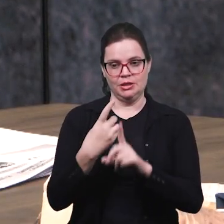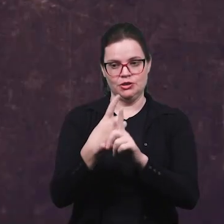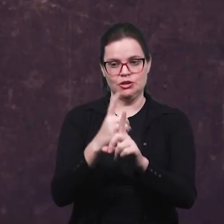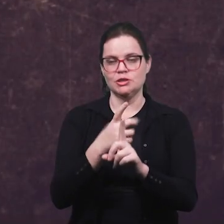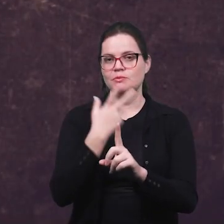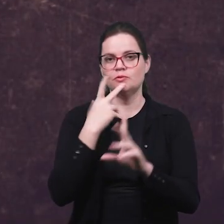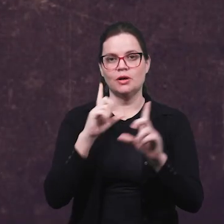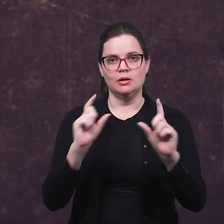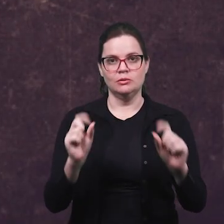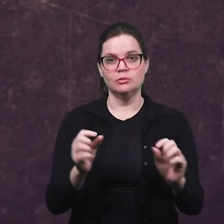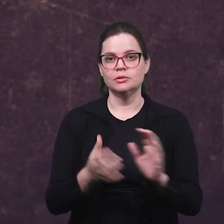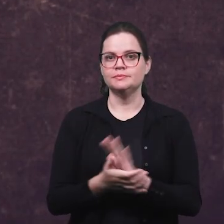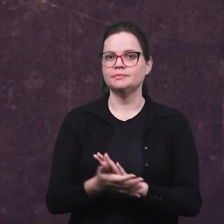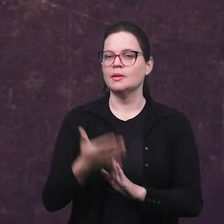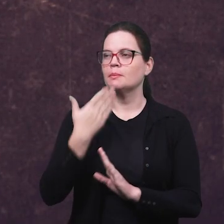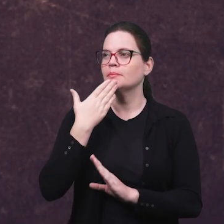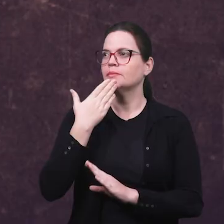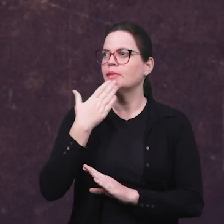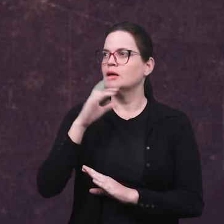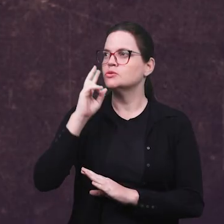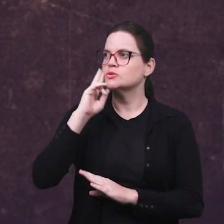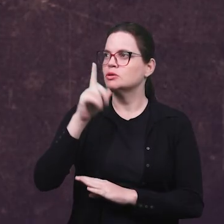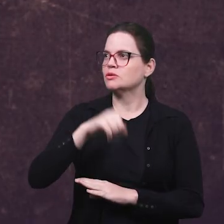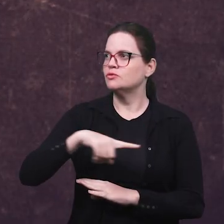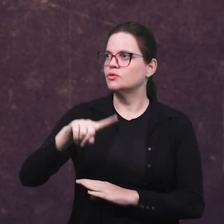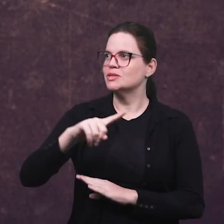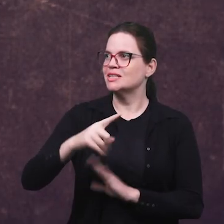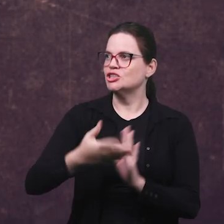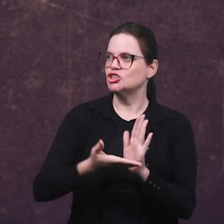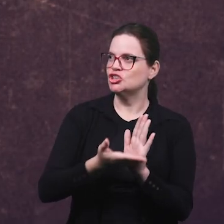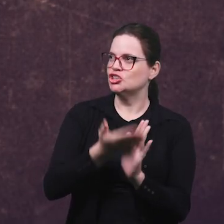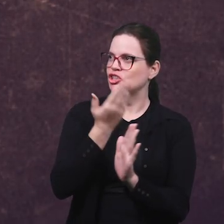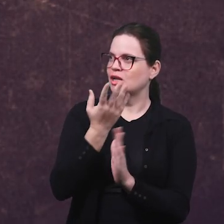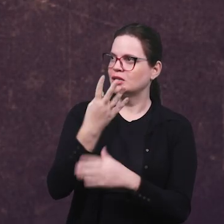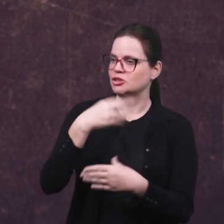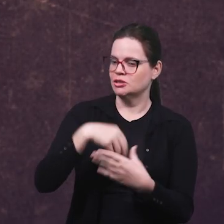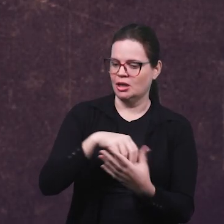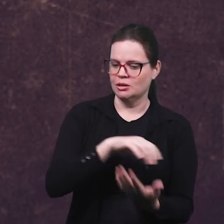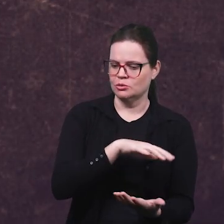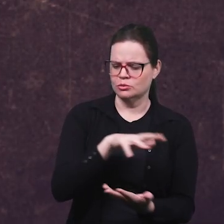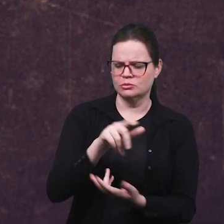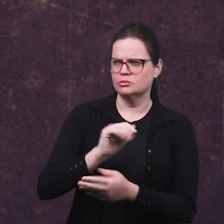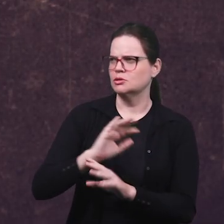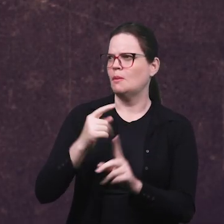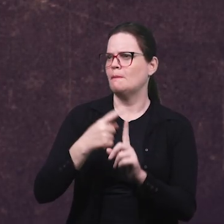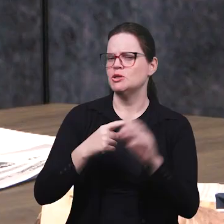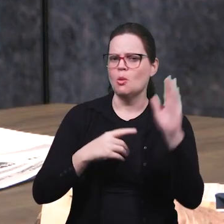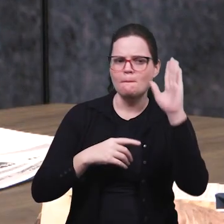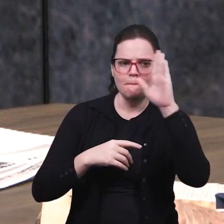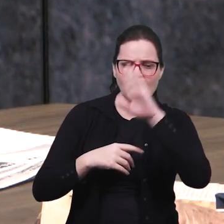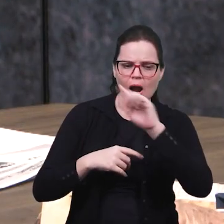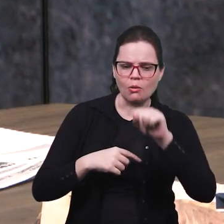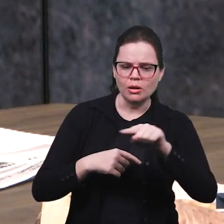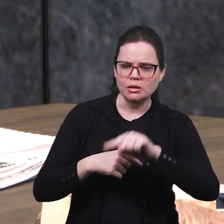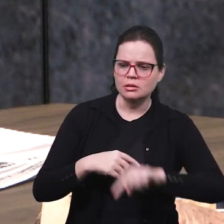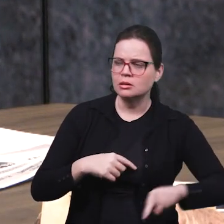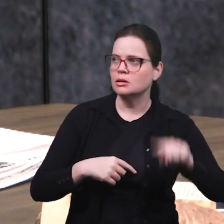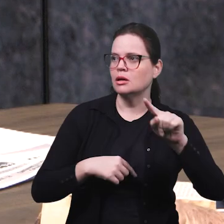15, não peço que os tires do mundo, mas que os livres do mal. Então, naquele